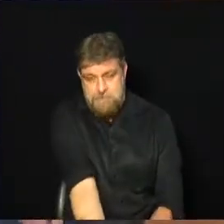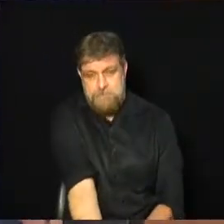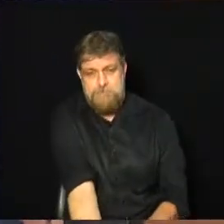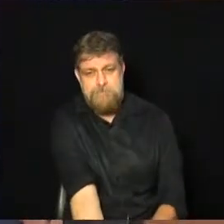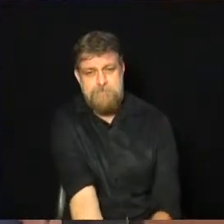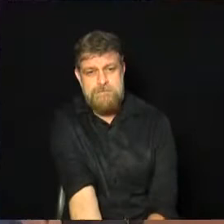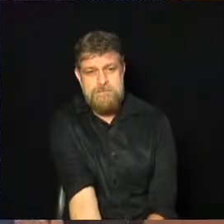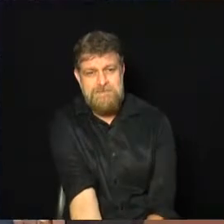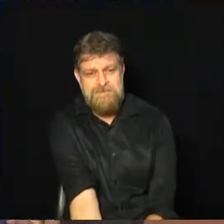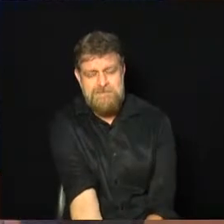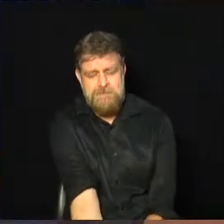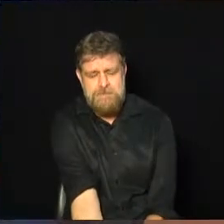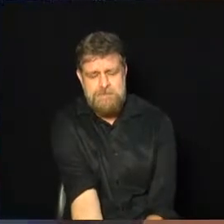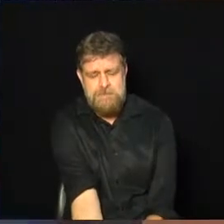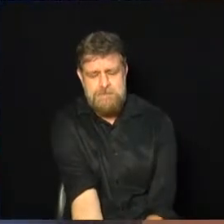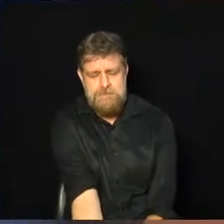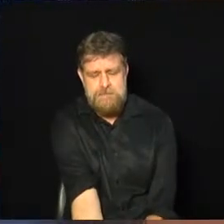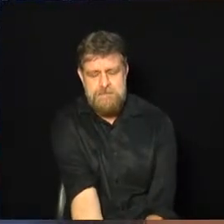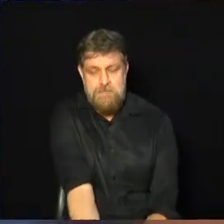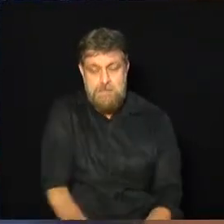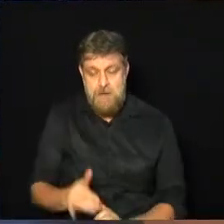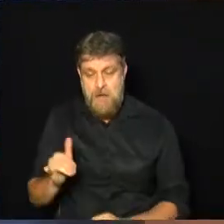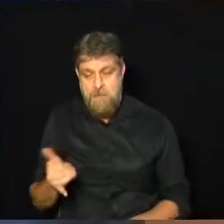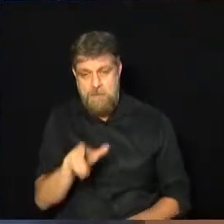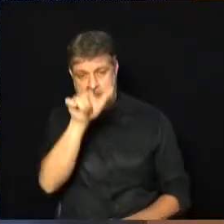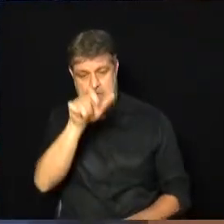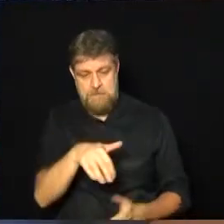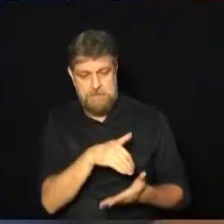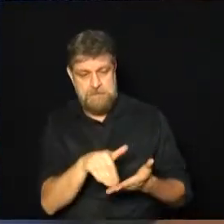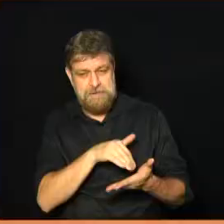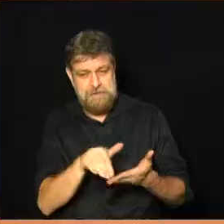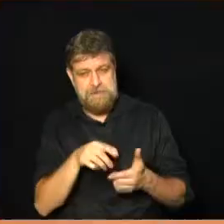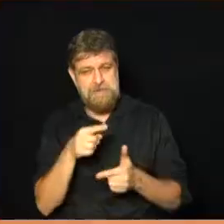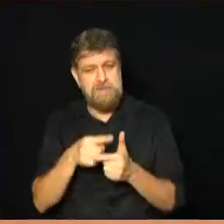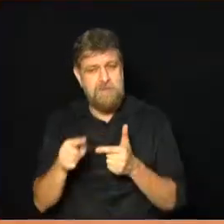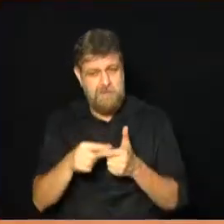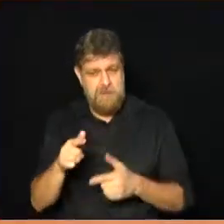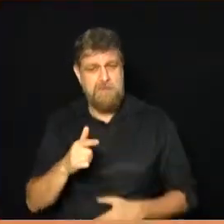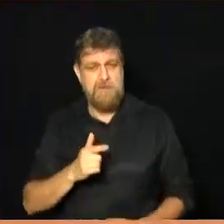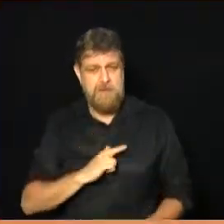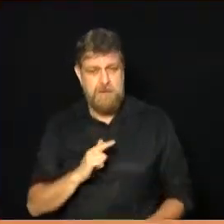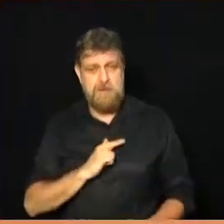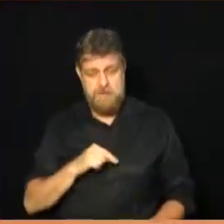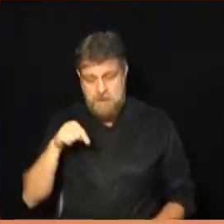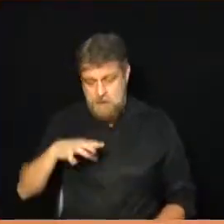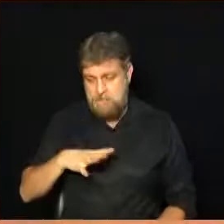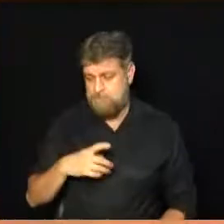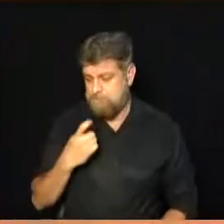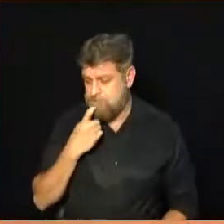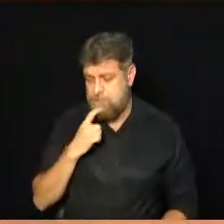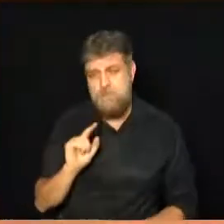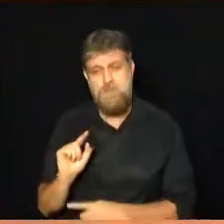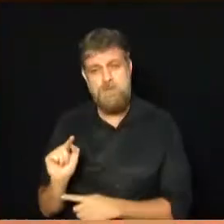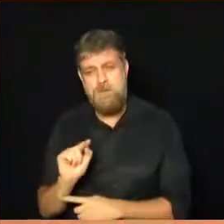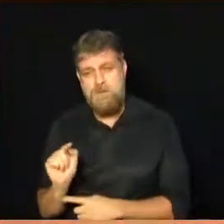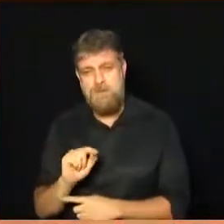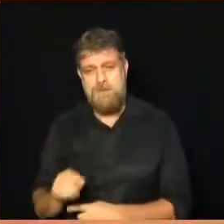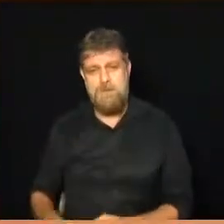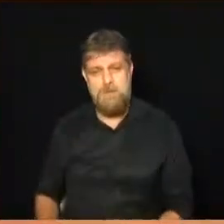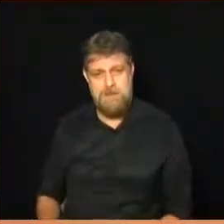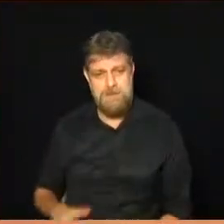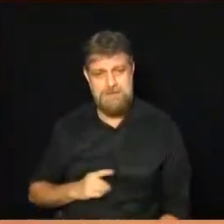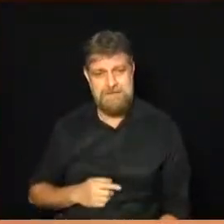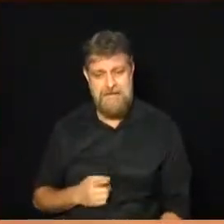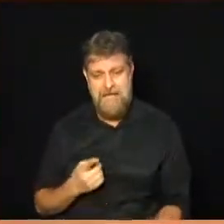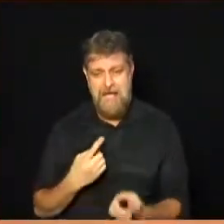sou presidente da Comissão de Mobilidade Urbana, nós temos um grande problema aqui na cidade de Campinas, que é a marginal da rodovia Santos